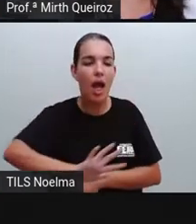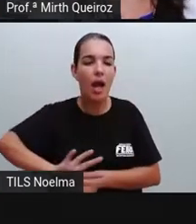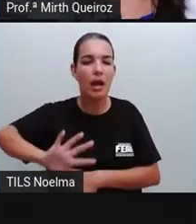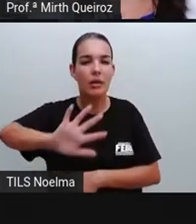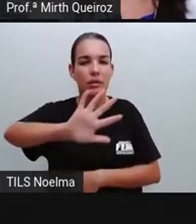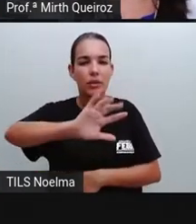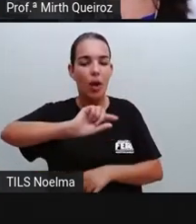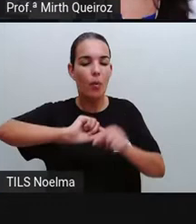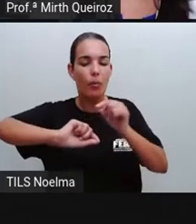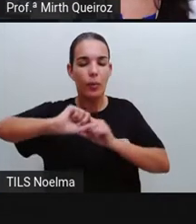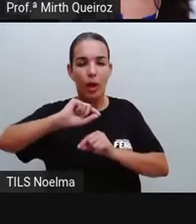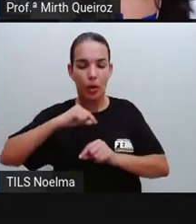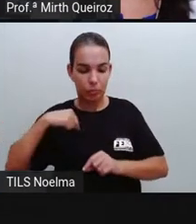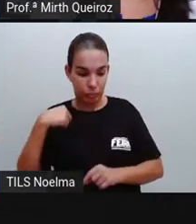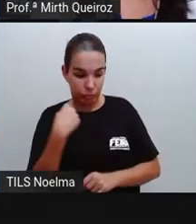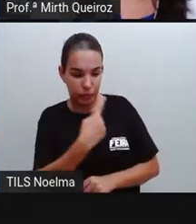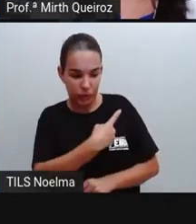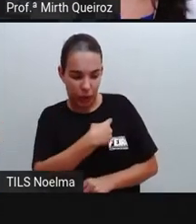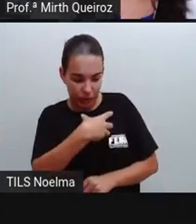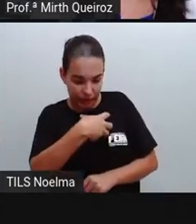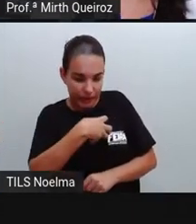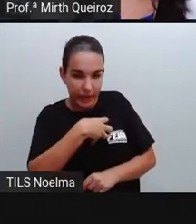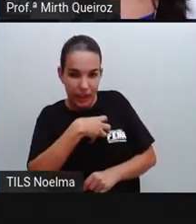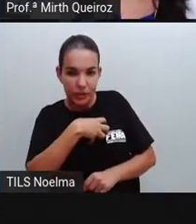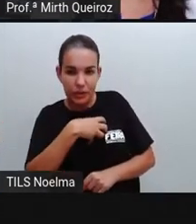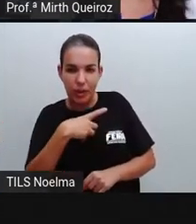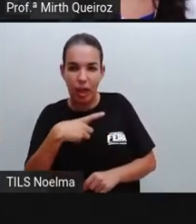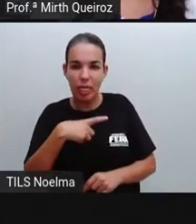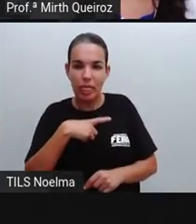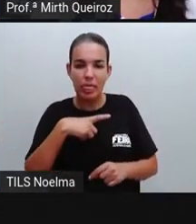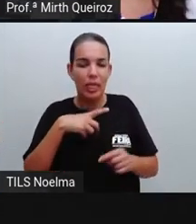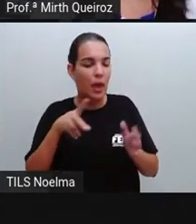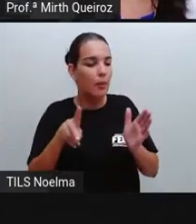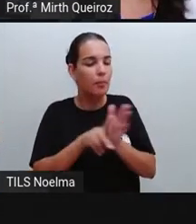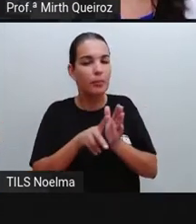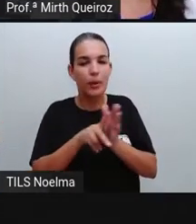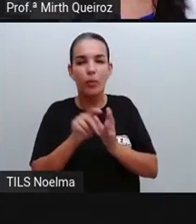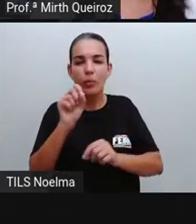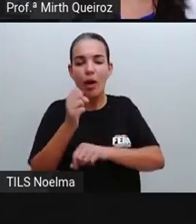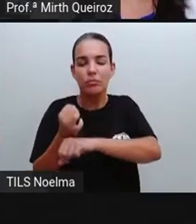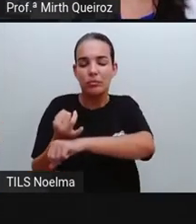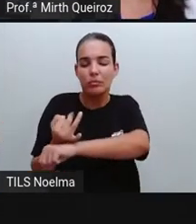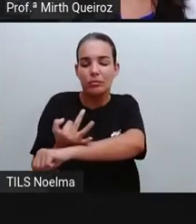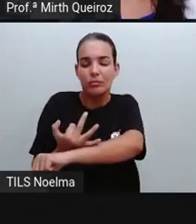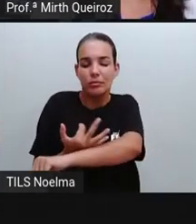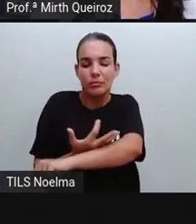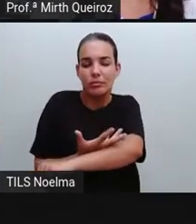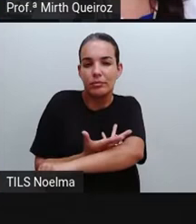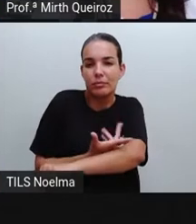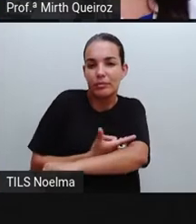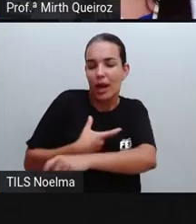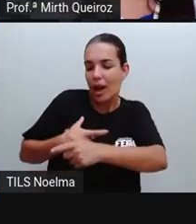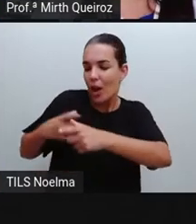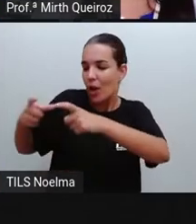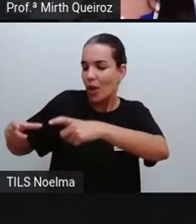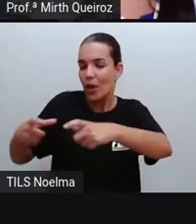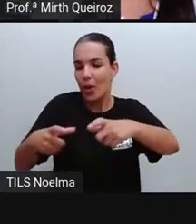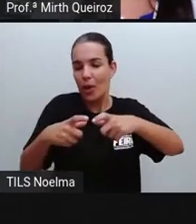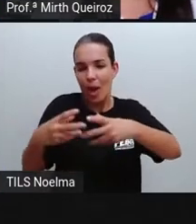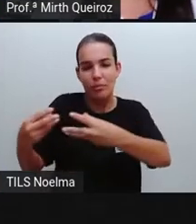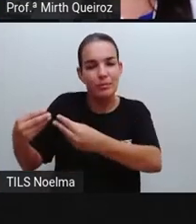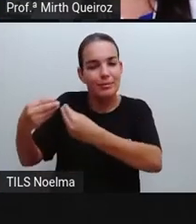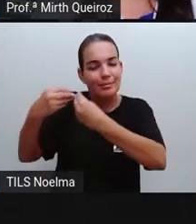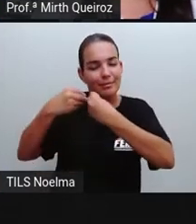sentidos aprendem da parte de um espaço, ou seja, as sensações que determinado local ele acaba